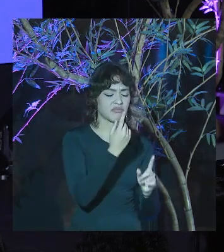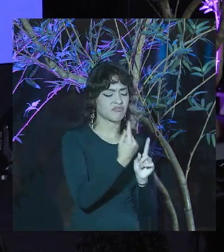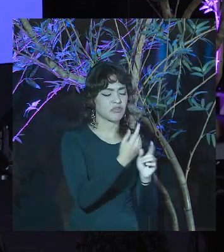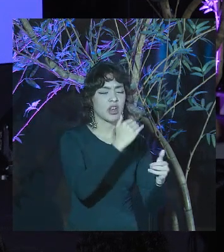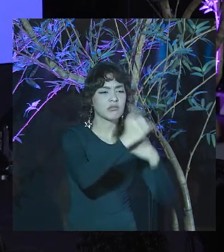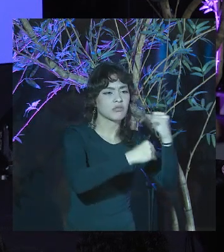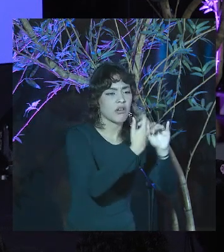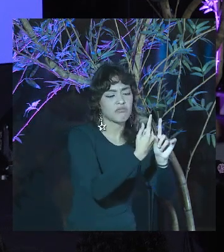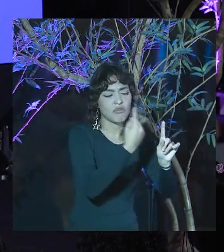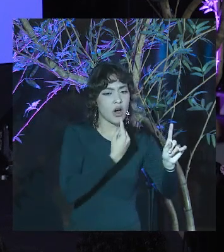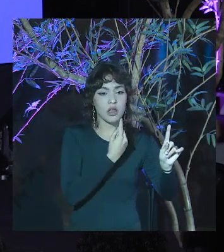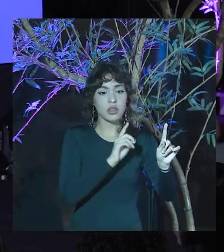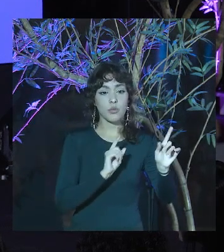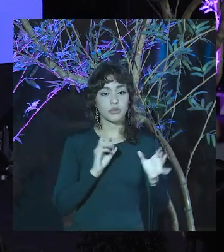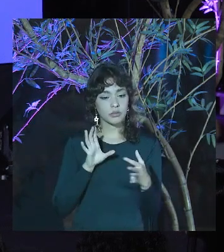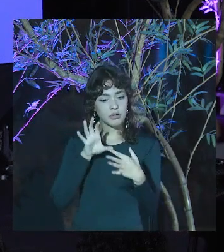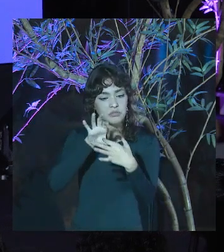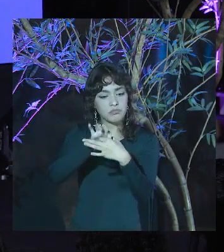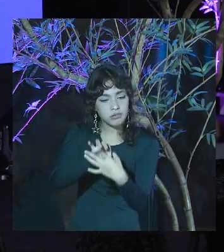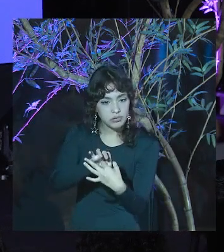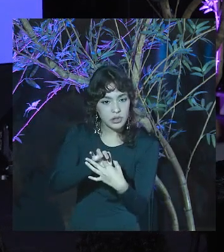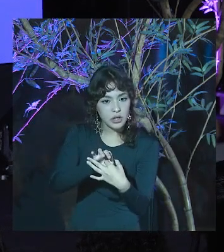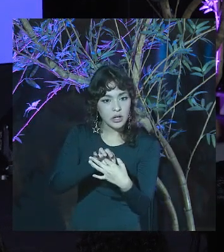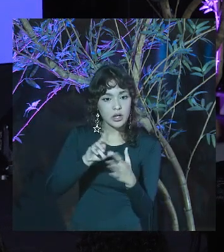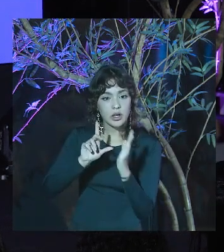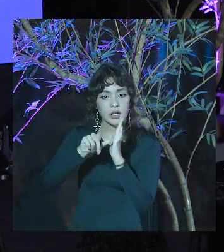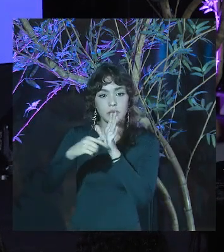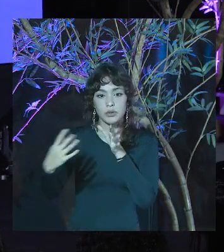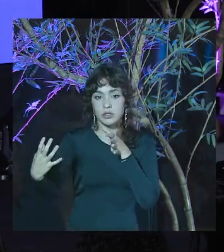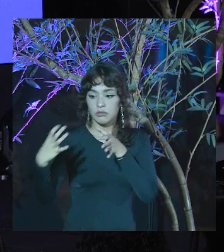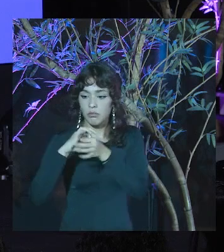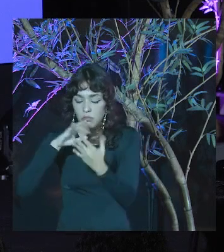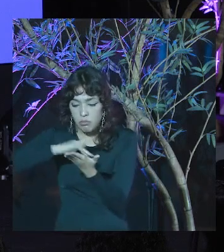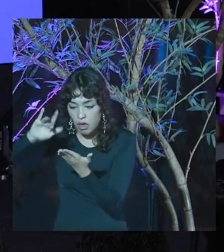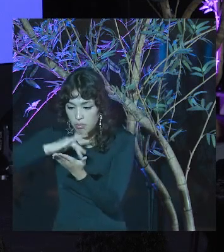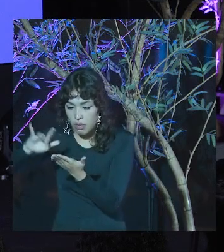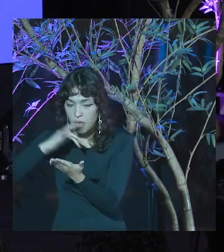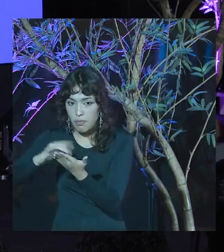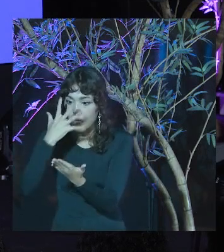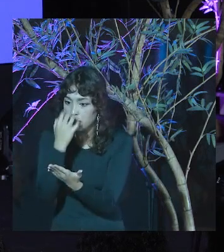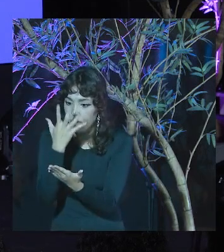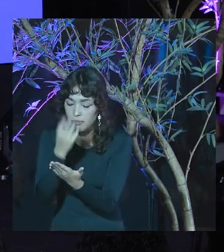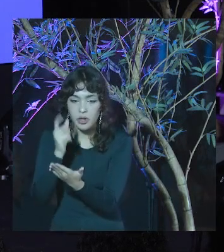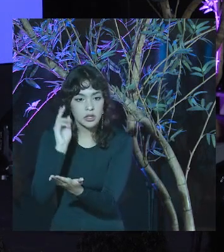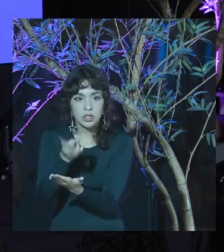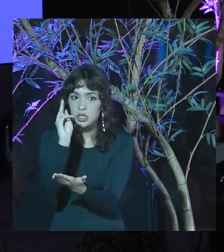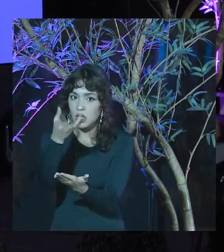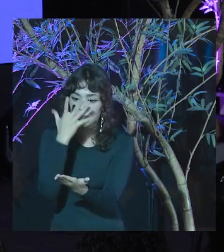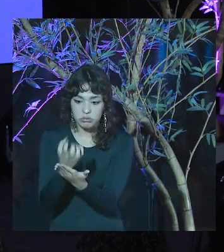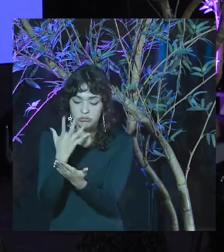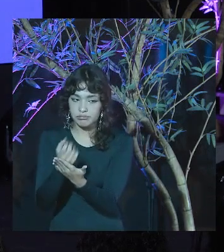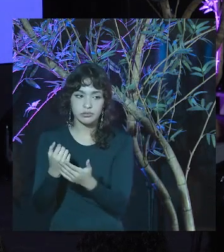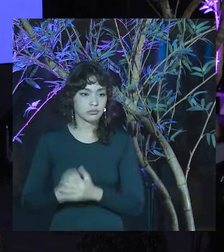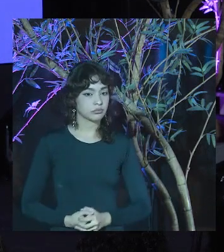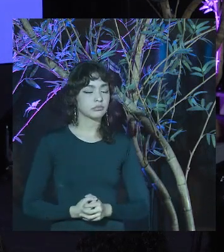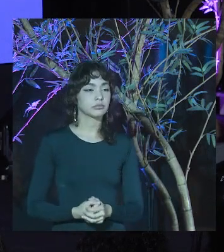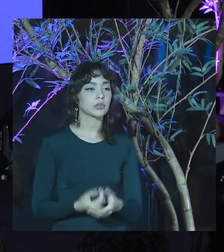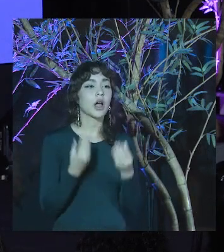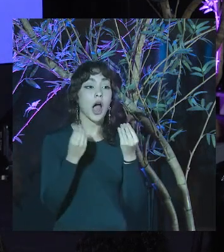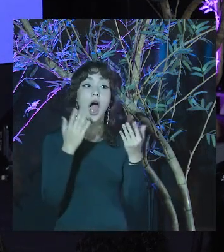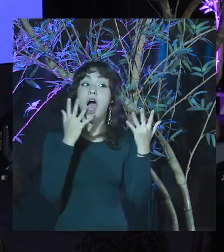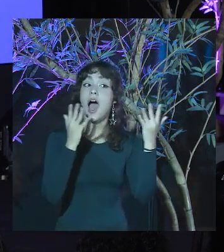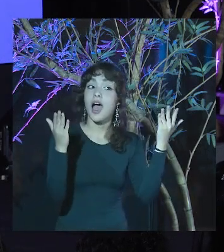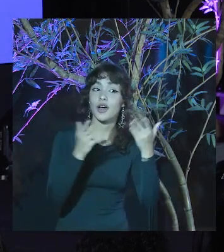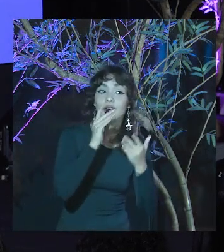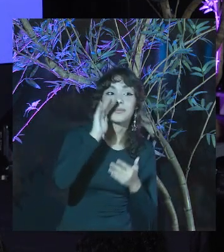pessoas conectadas e pessoas com conexões ininterruptas, não desligam nunca. Agora imaginem uma pessoa